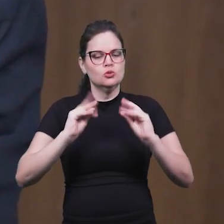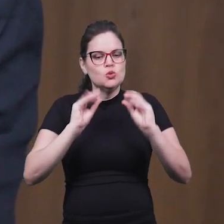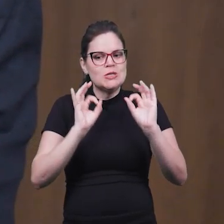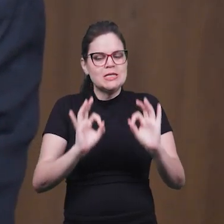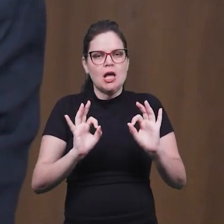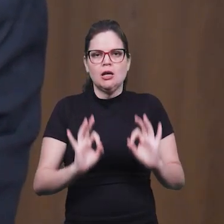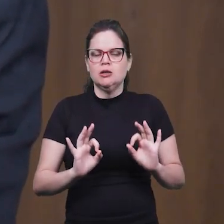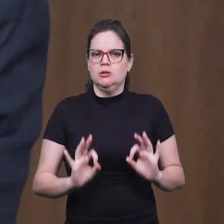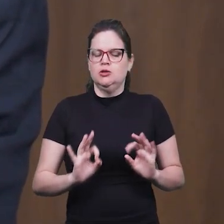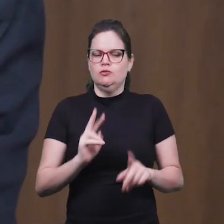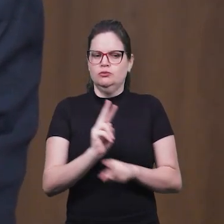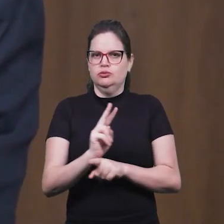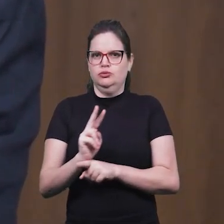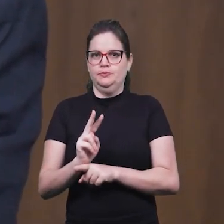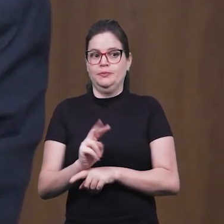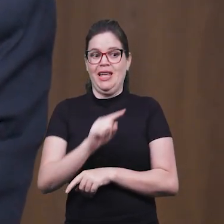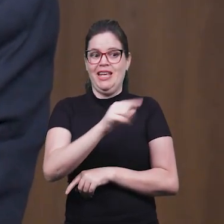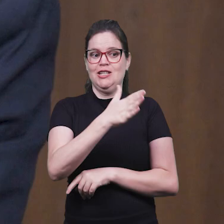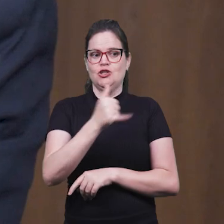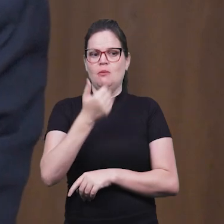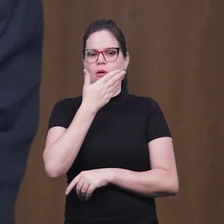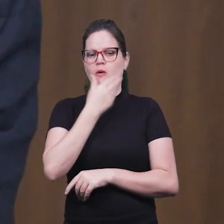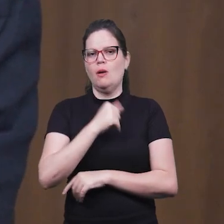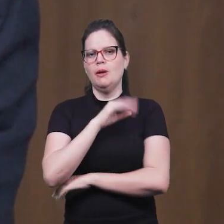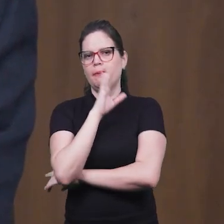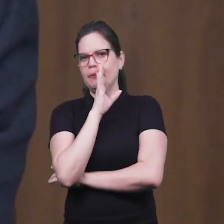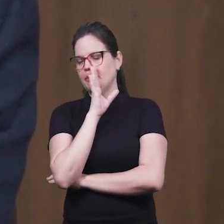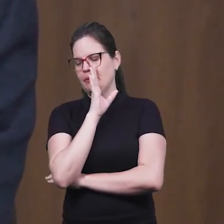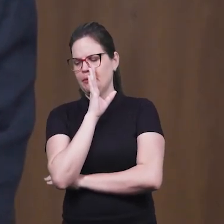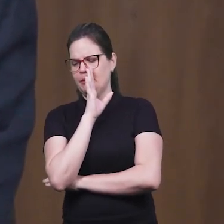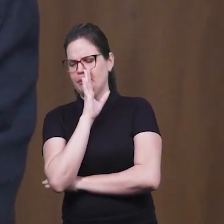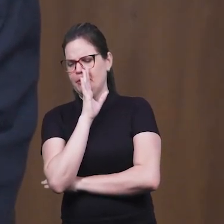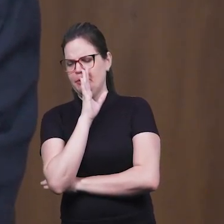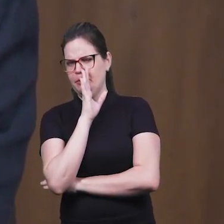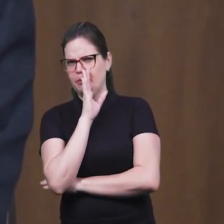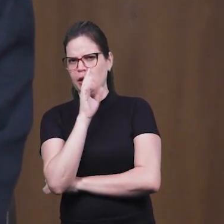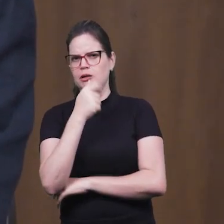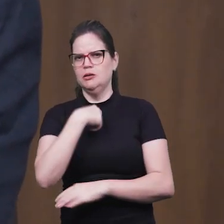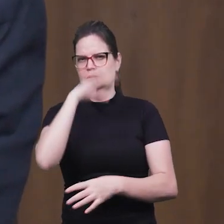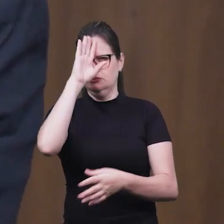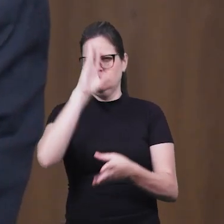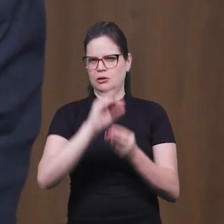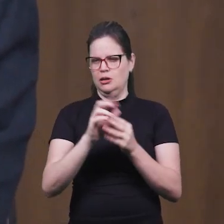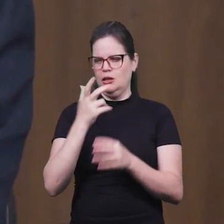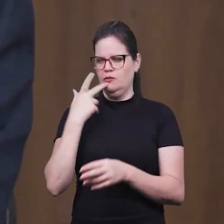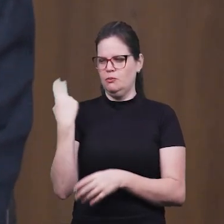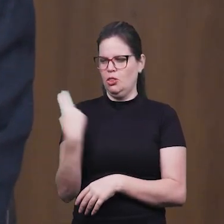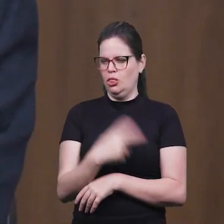Alcari e fez um comentário com o Alcari. Eu sabia que o comentário era a meu respeito. Pô, o que esse rapaz está fazendo aqui? Como é que é? Você